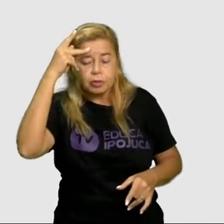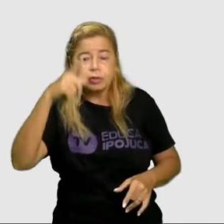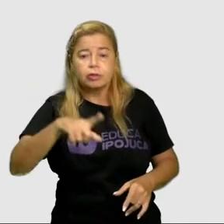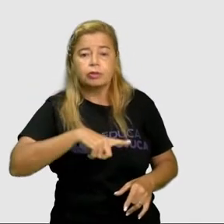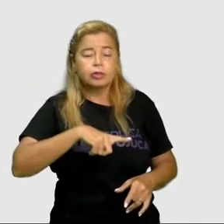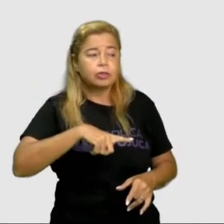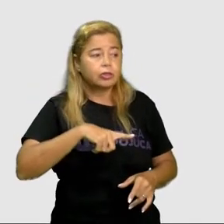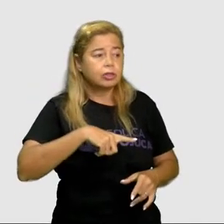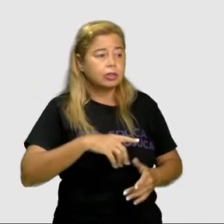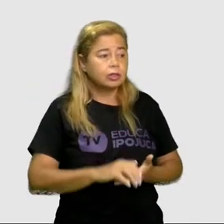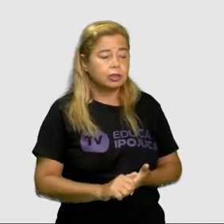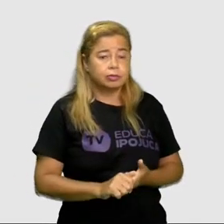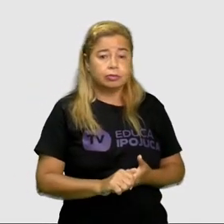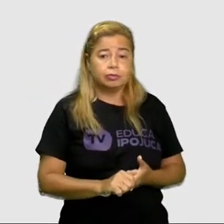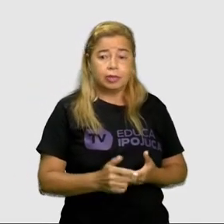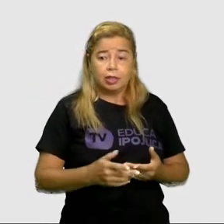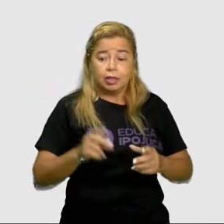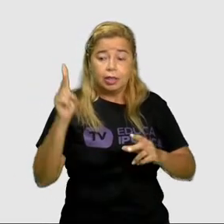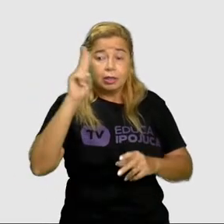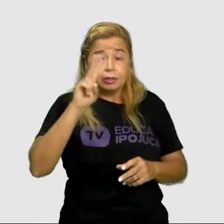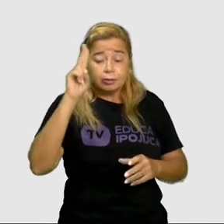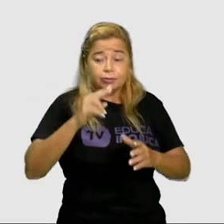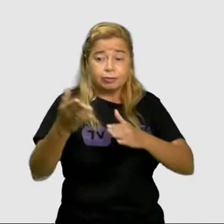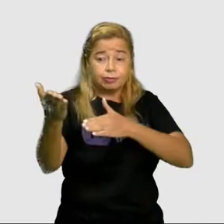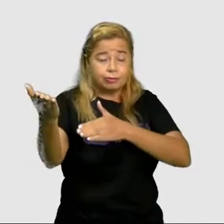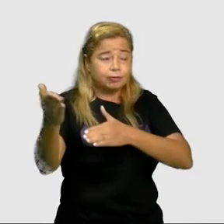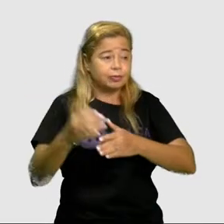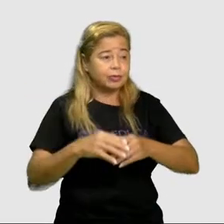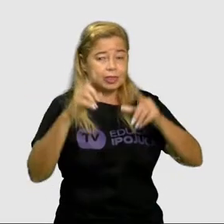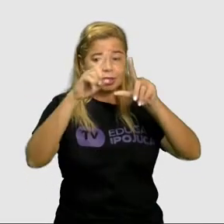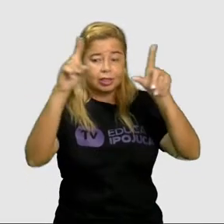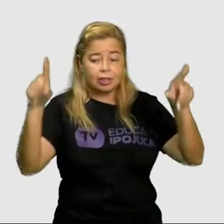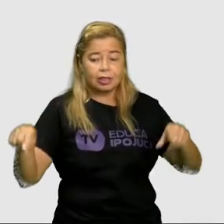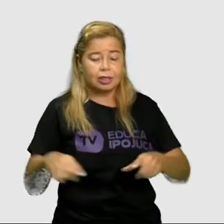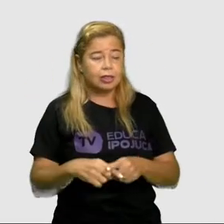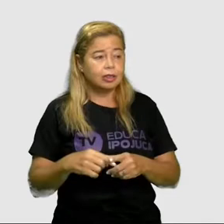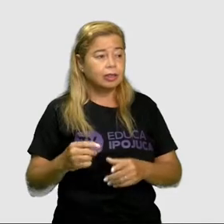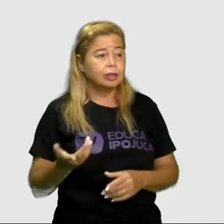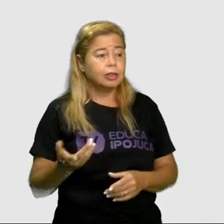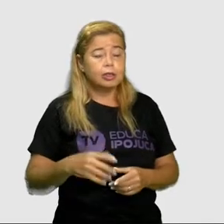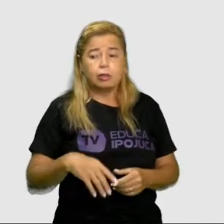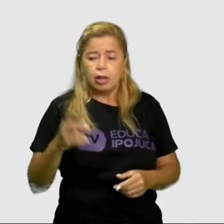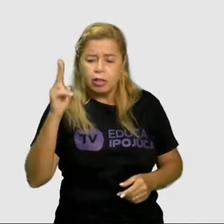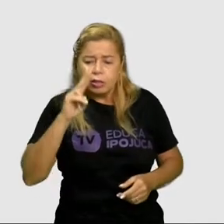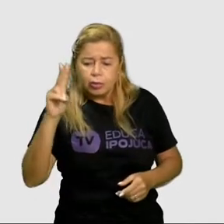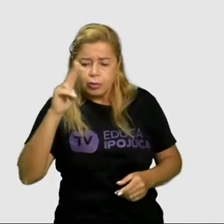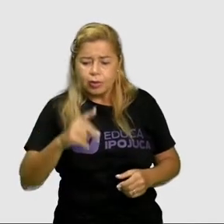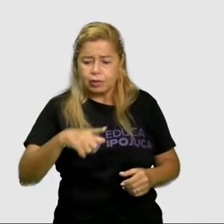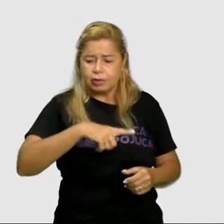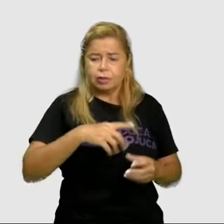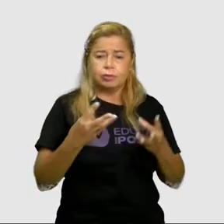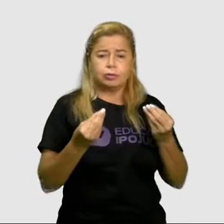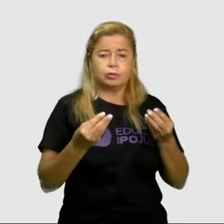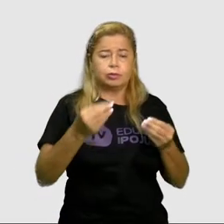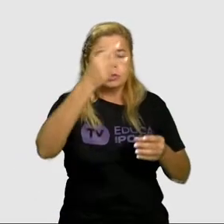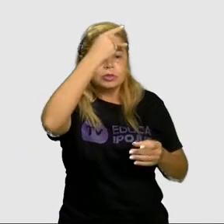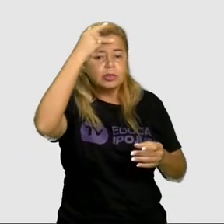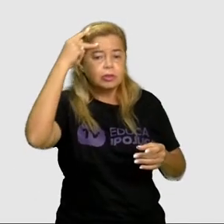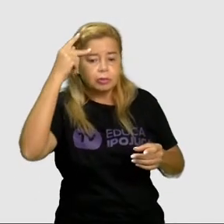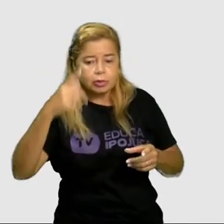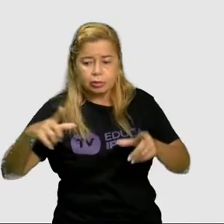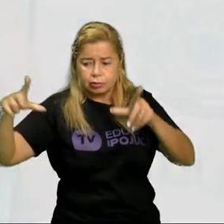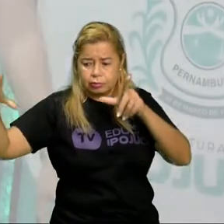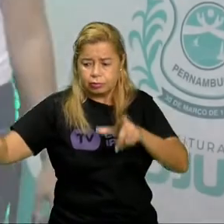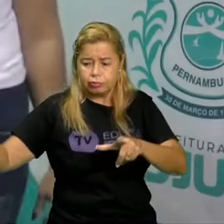que tem muita gente em um determinado lugar, né, por quilômetro quadrado. Nesse caso aqui, vai